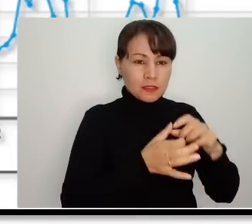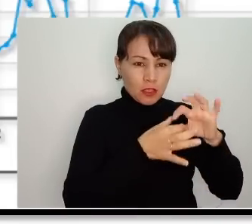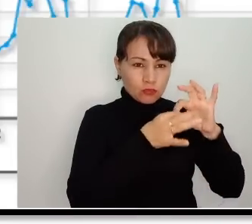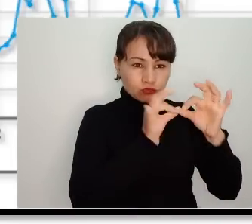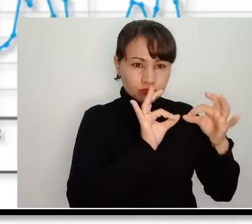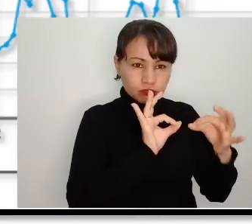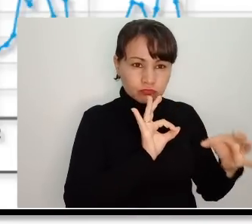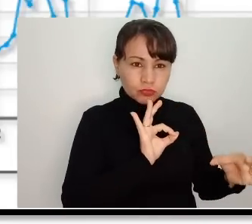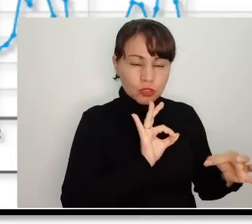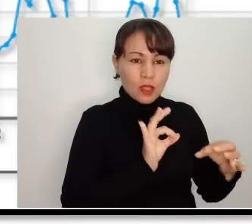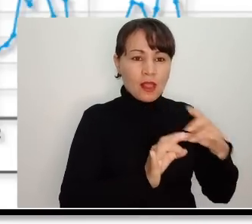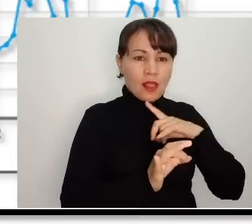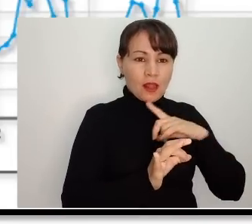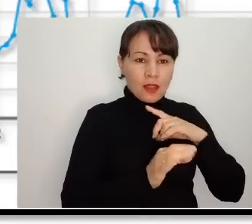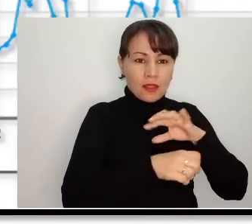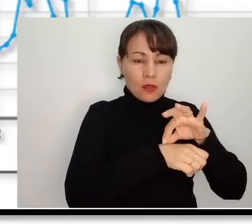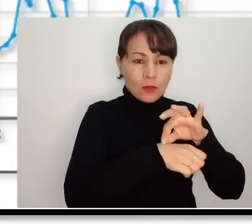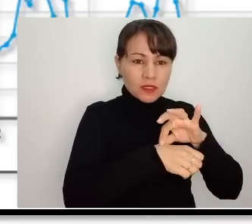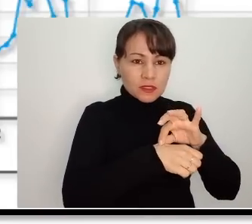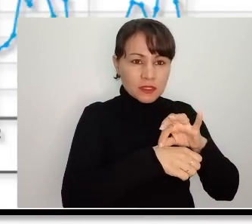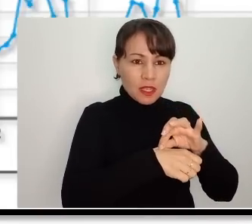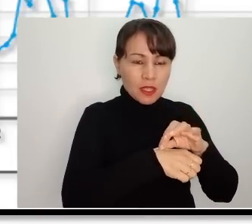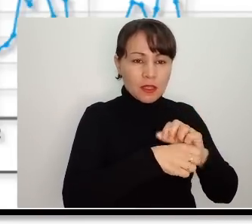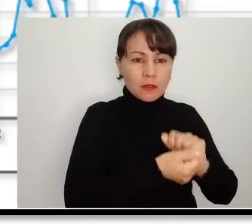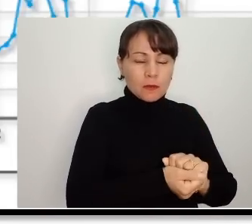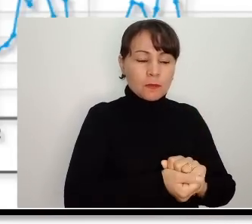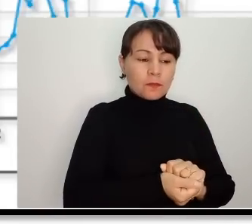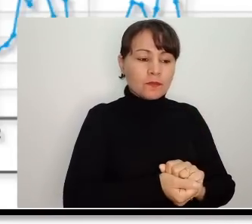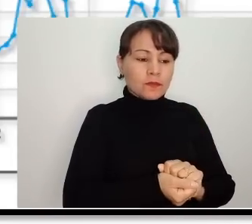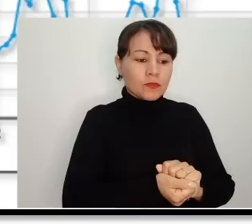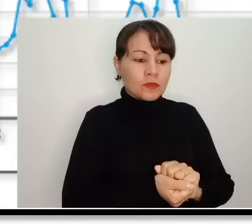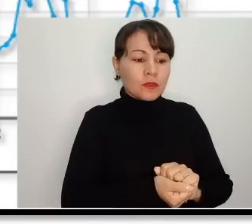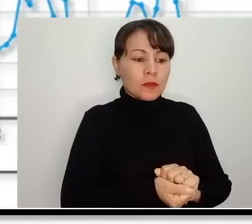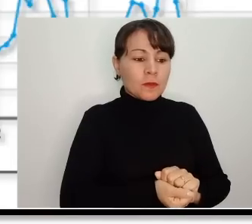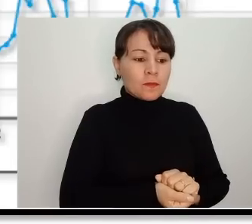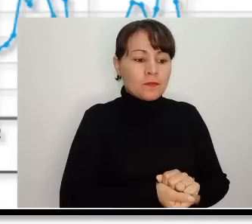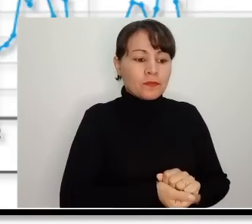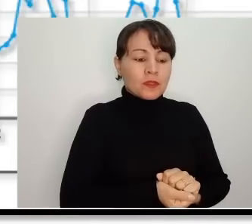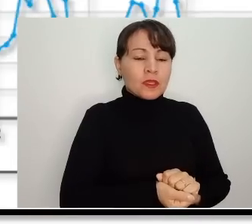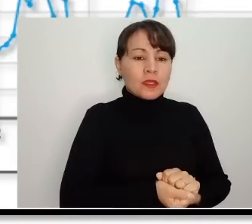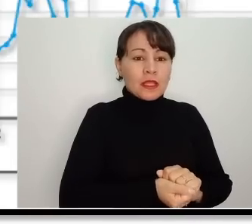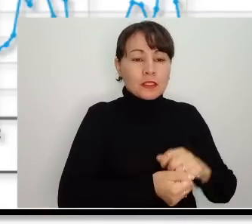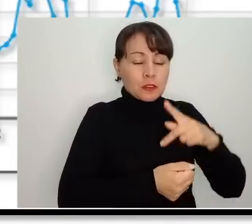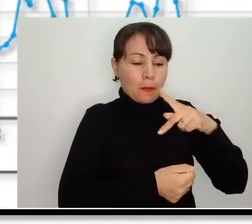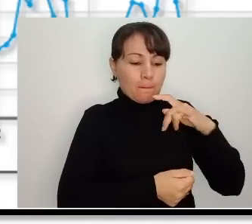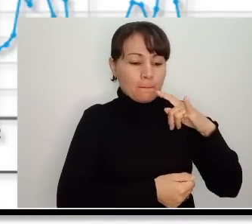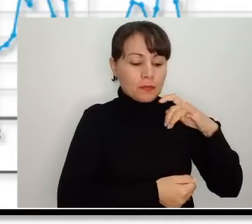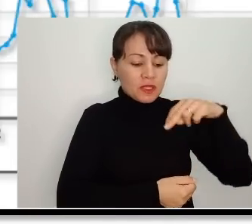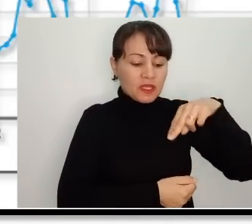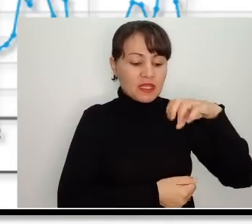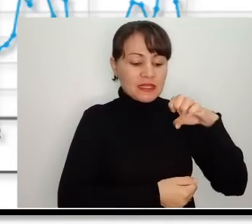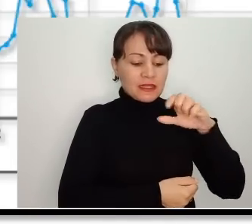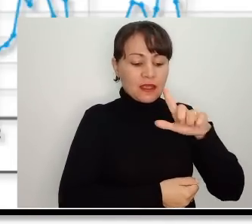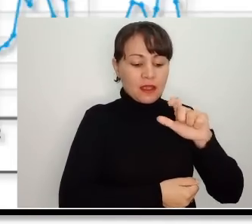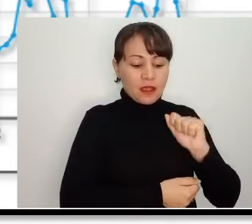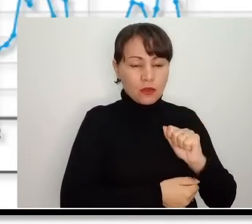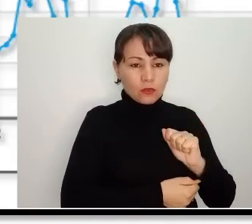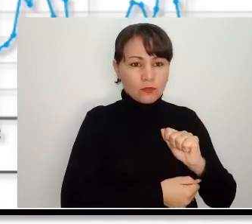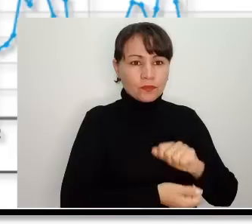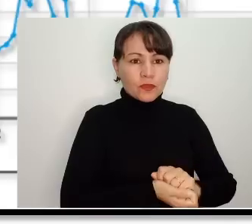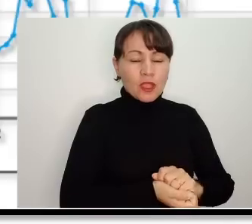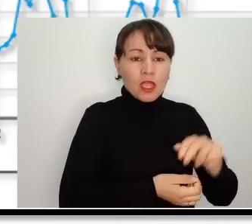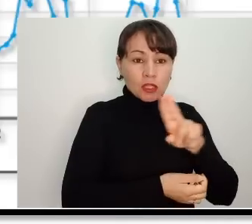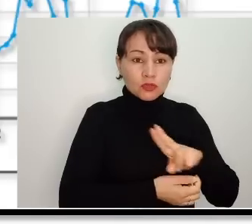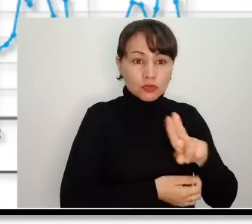Essa glândula, ela tem células chamadas de pienalócitos. Esses pienalócitos,